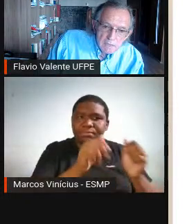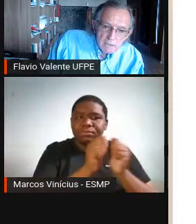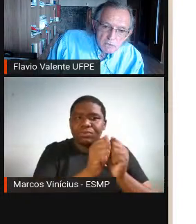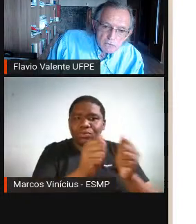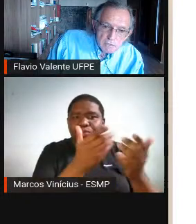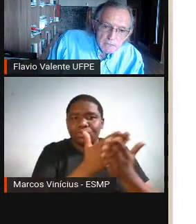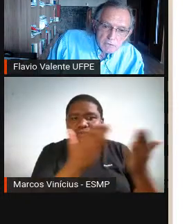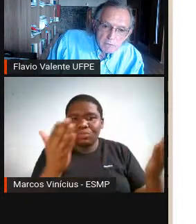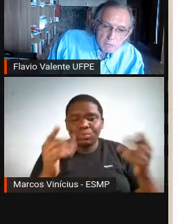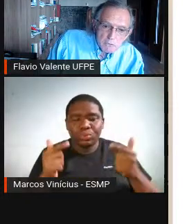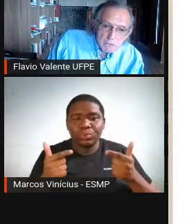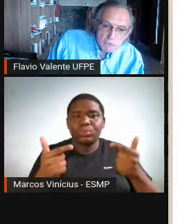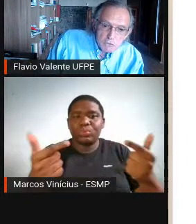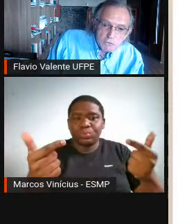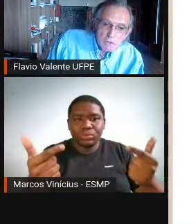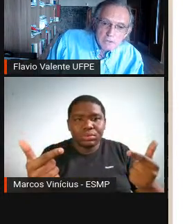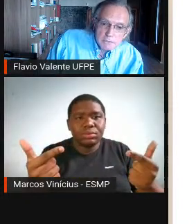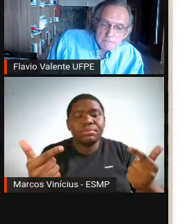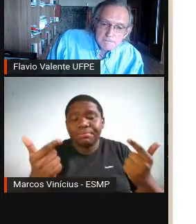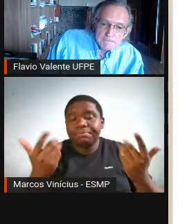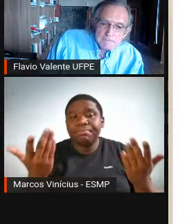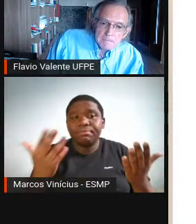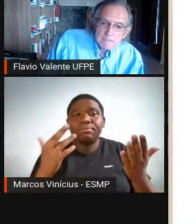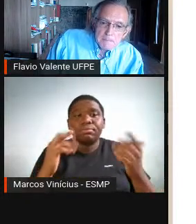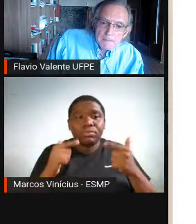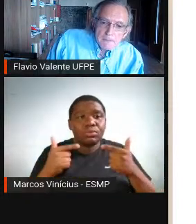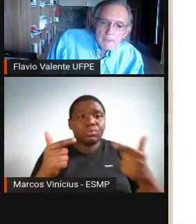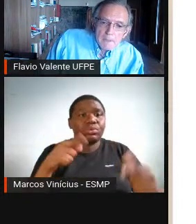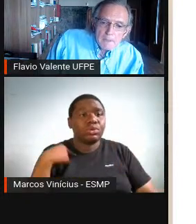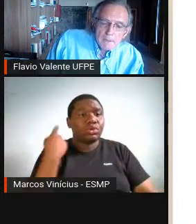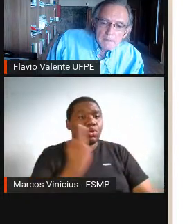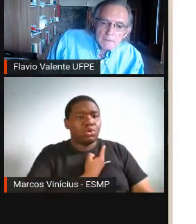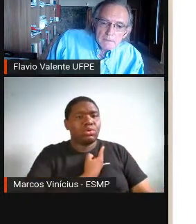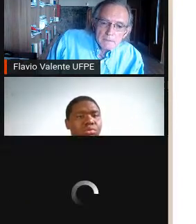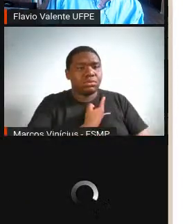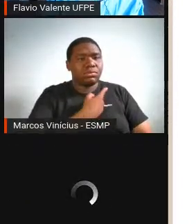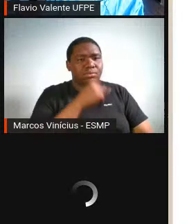luta, que eu considero que é uma luta de todos nós.